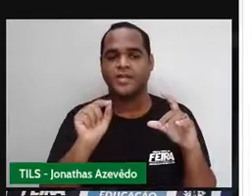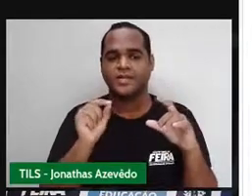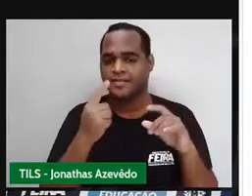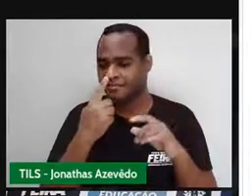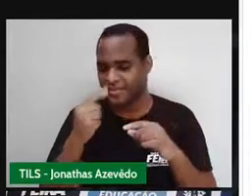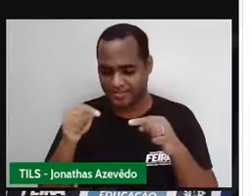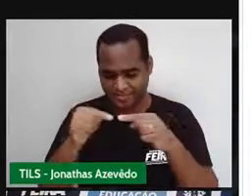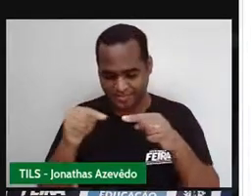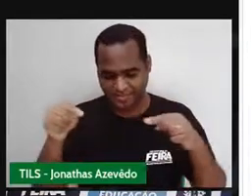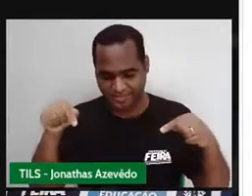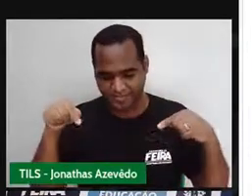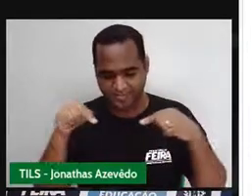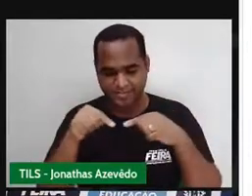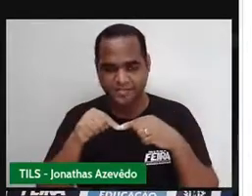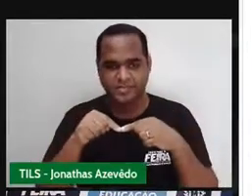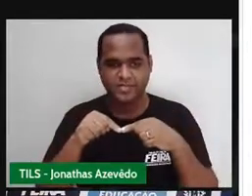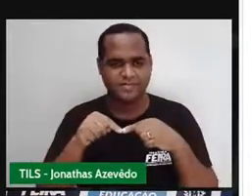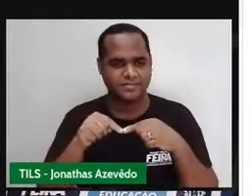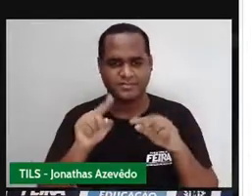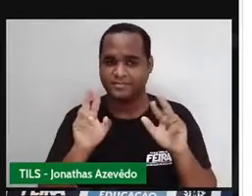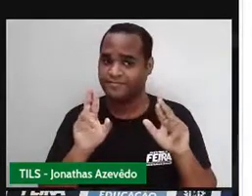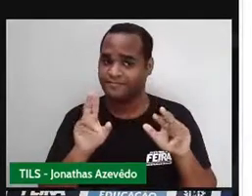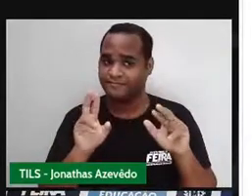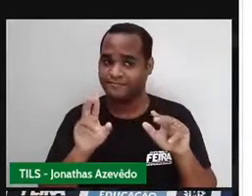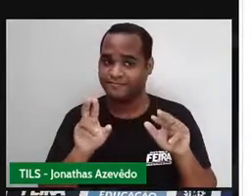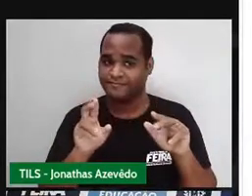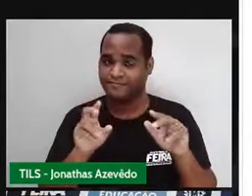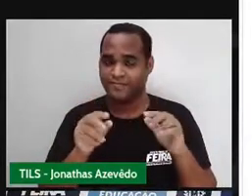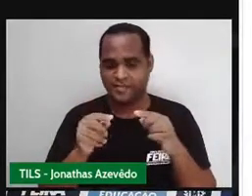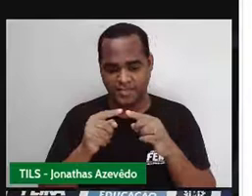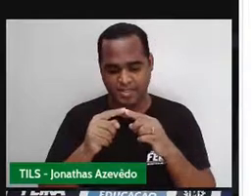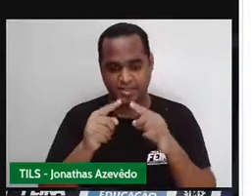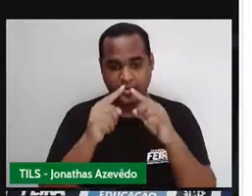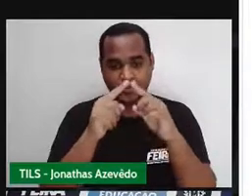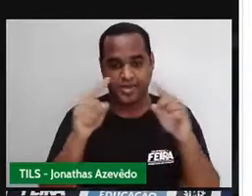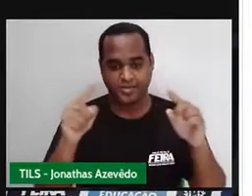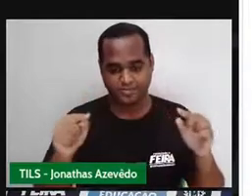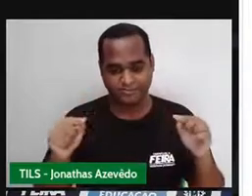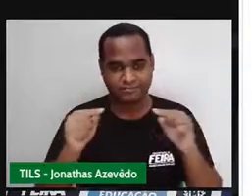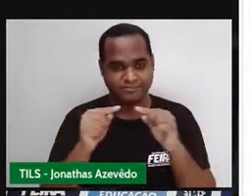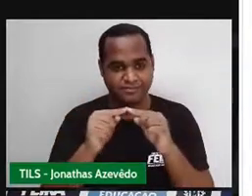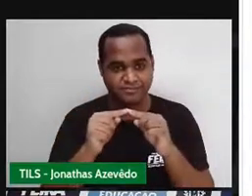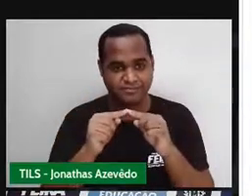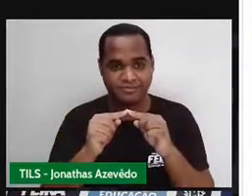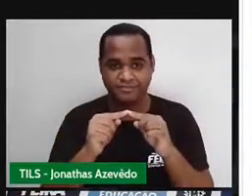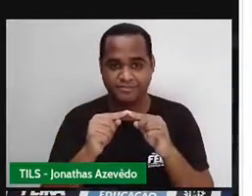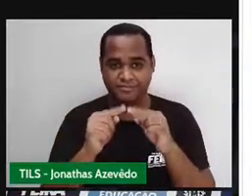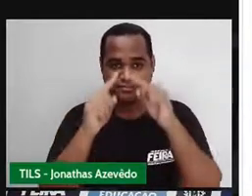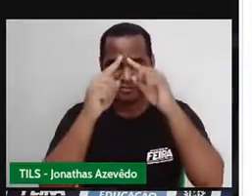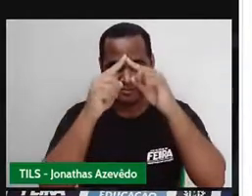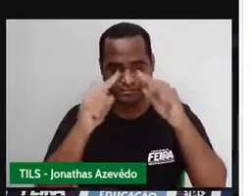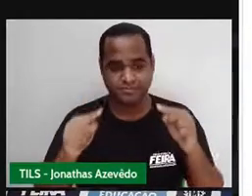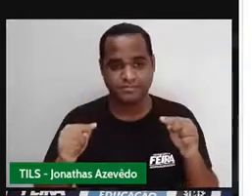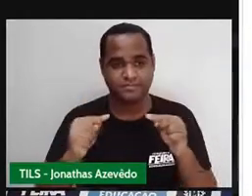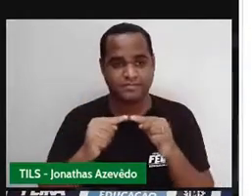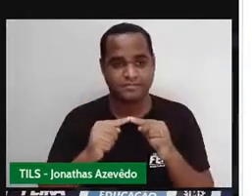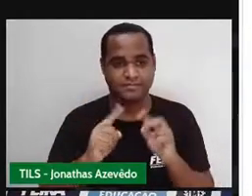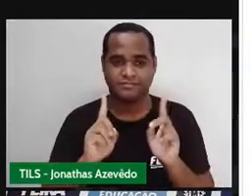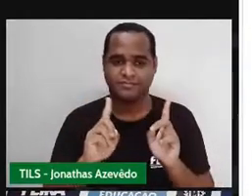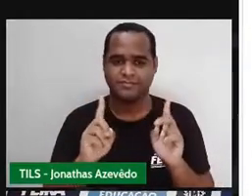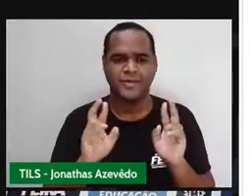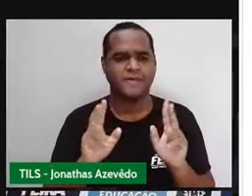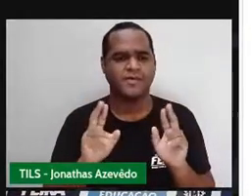quadrado e não é um retângulo não é um triângulo